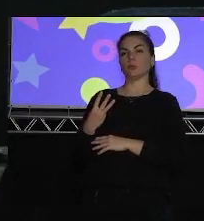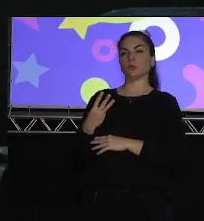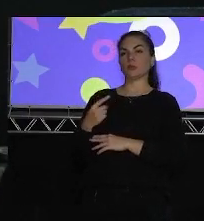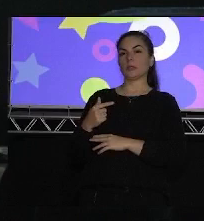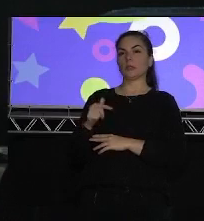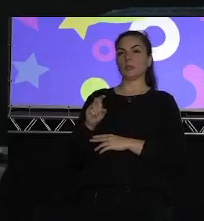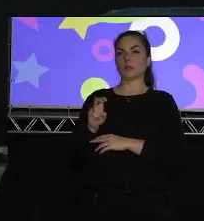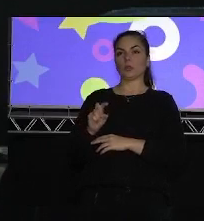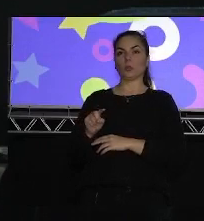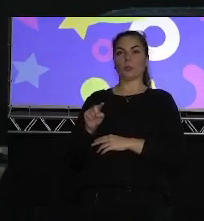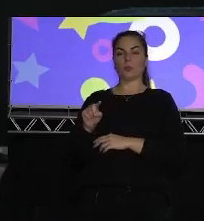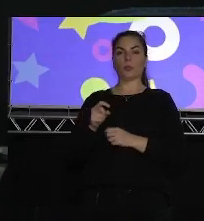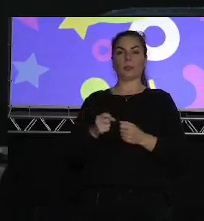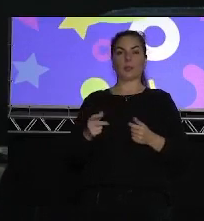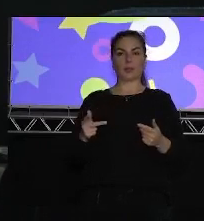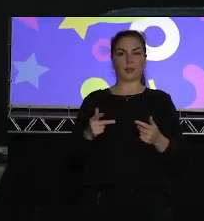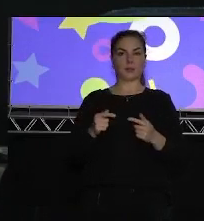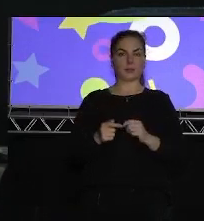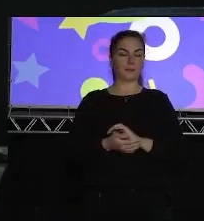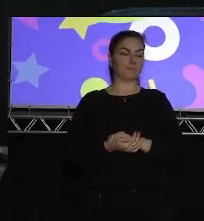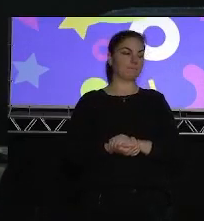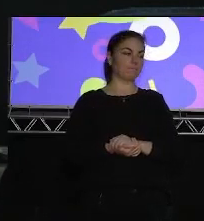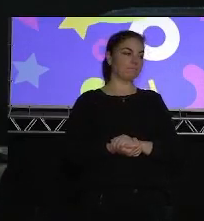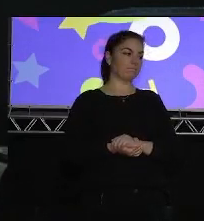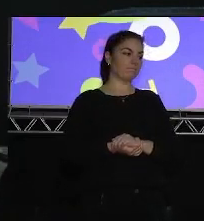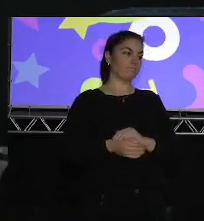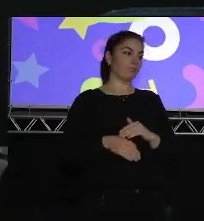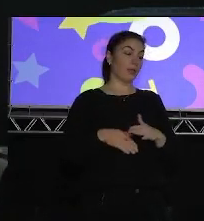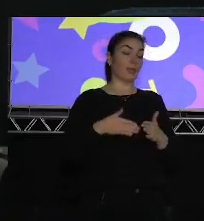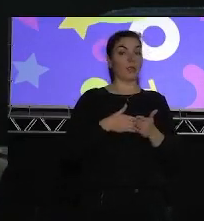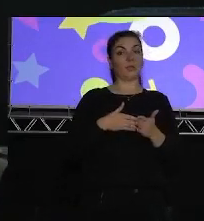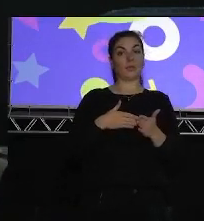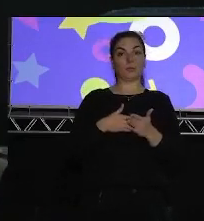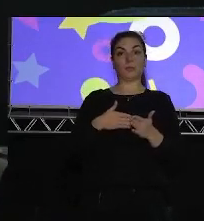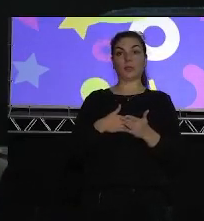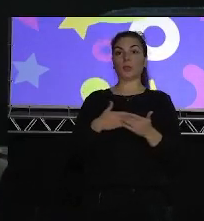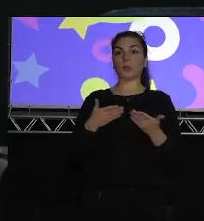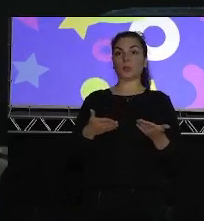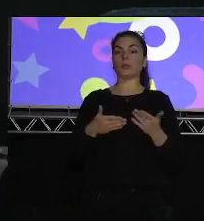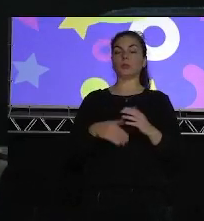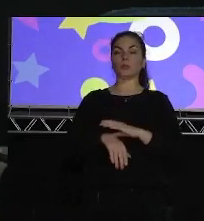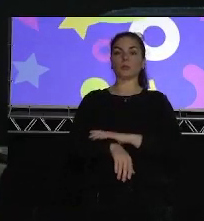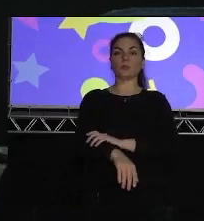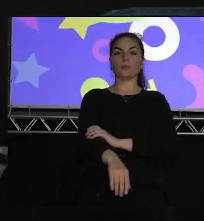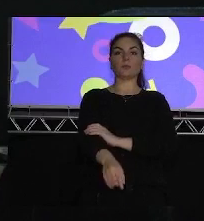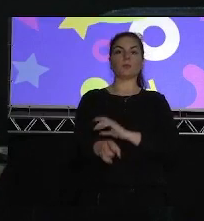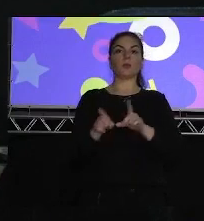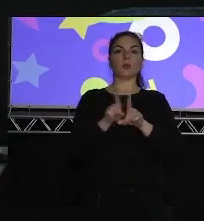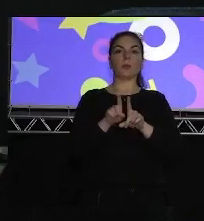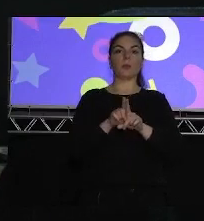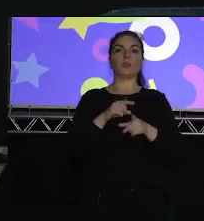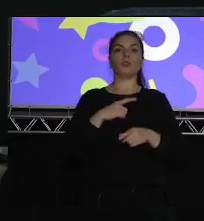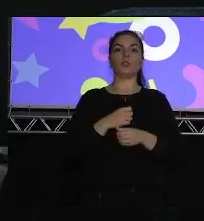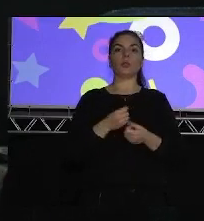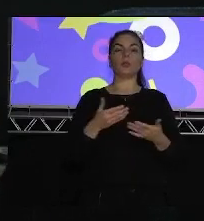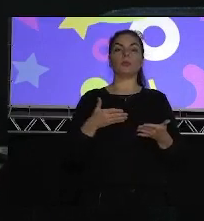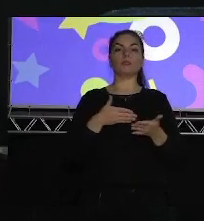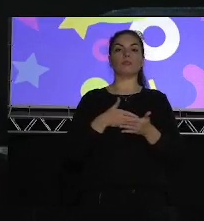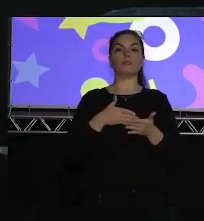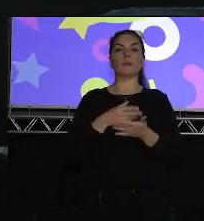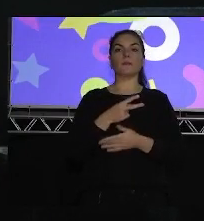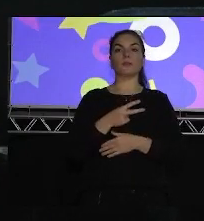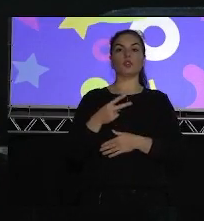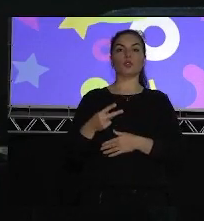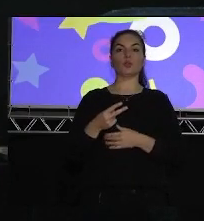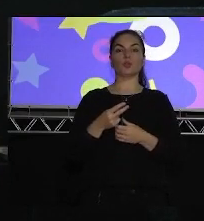375 mil para gastar naquele quarter. Era mais um limitador. E a gente tinha um limite de 22 entregas para conseguir